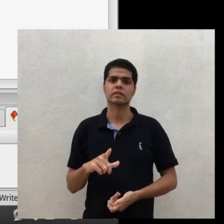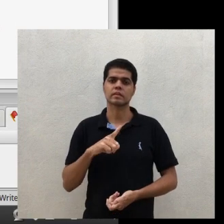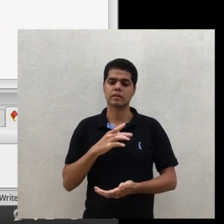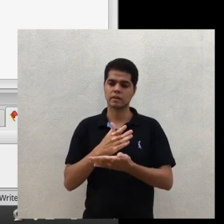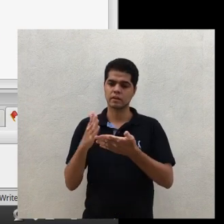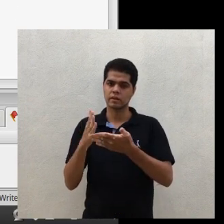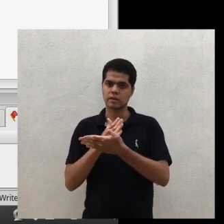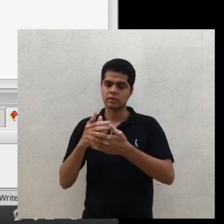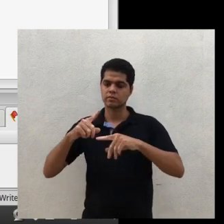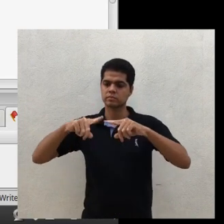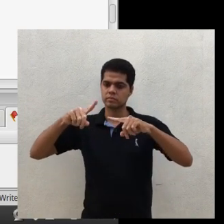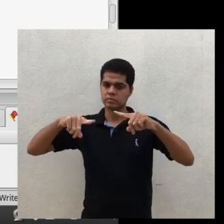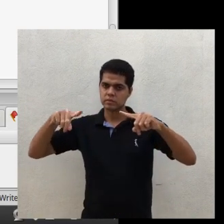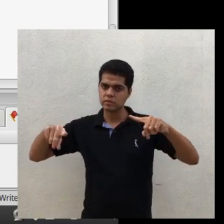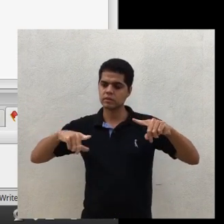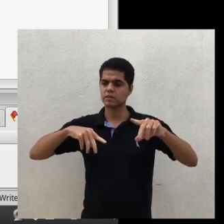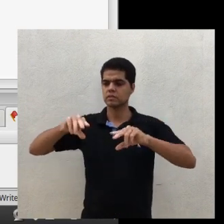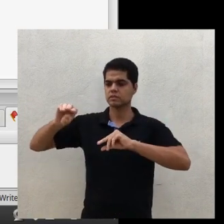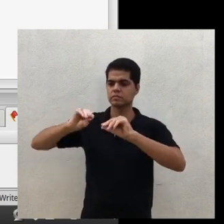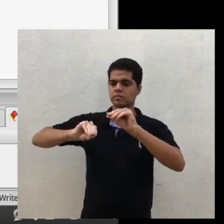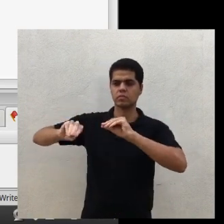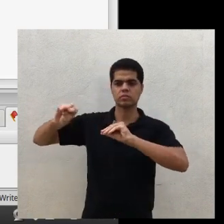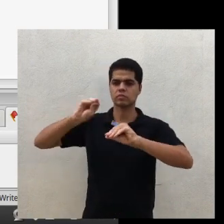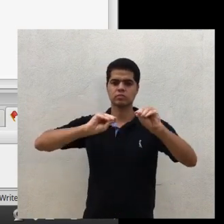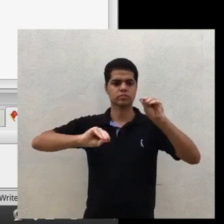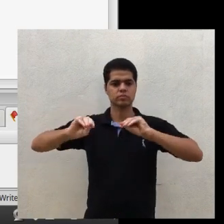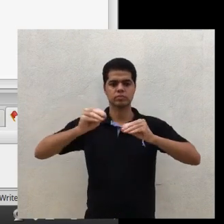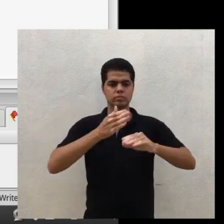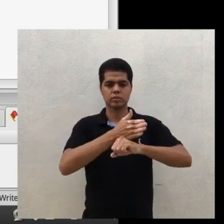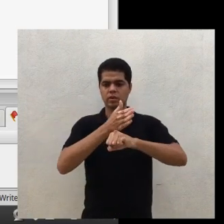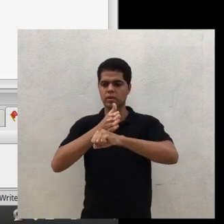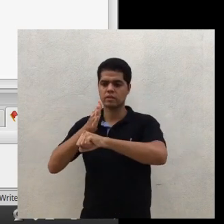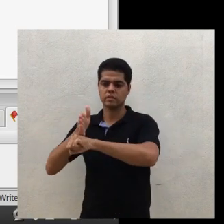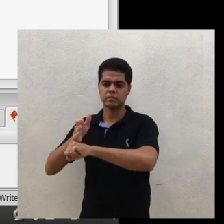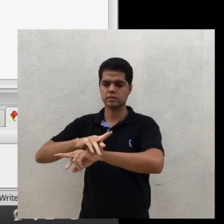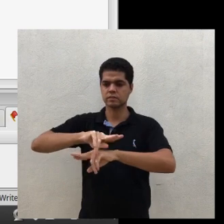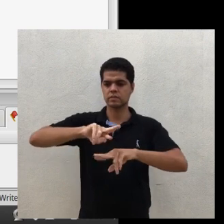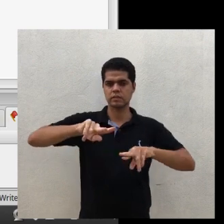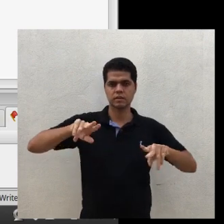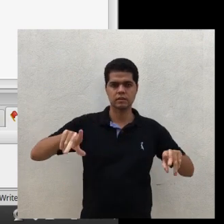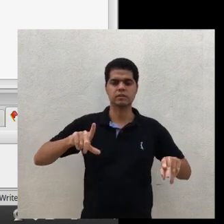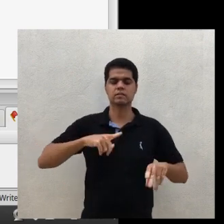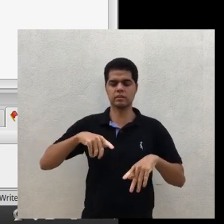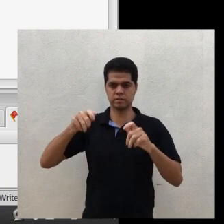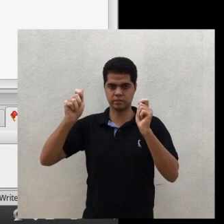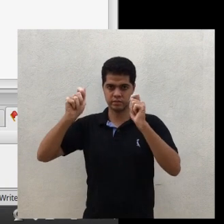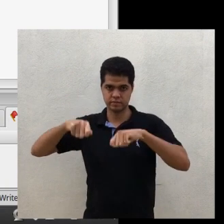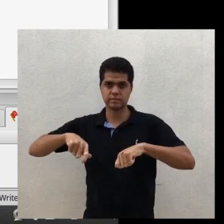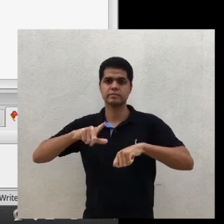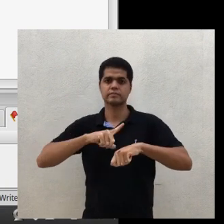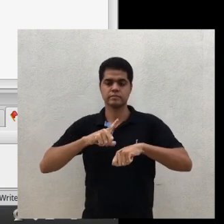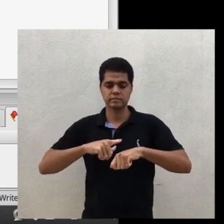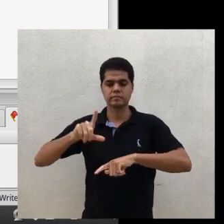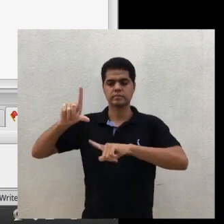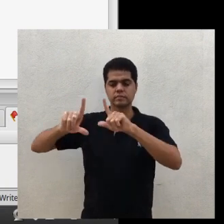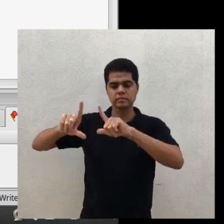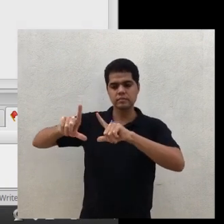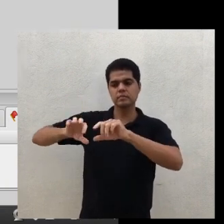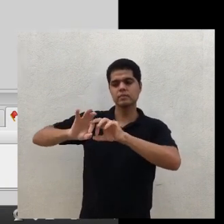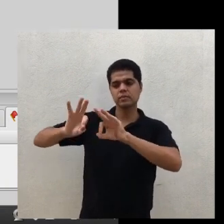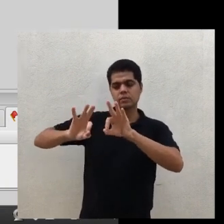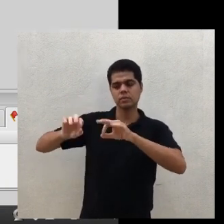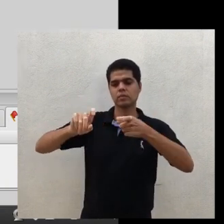Troco algumas variáveis aqui de lugar, coloco entradas e tal, né? E eu consigo fazer o meu